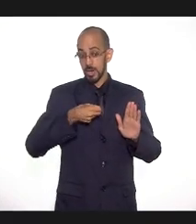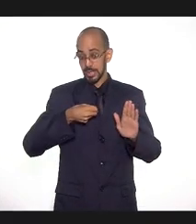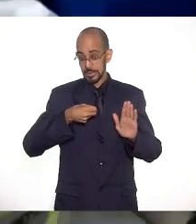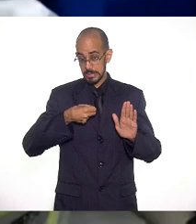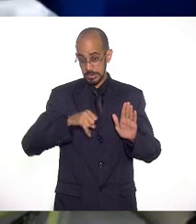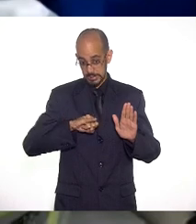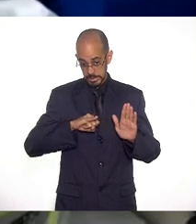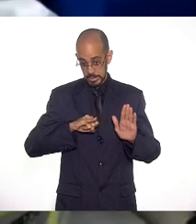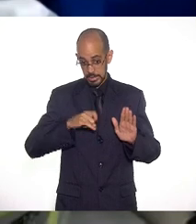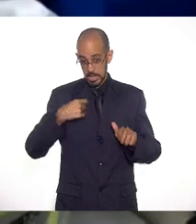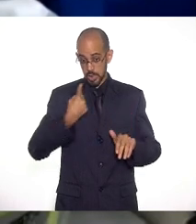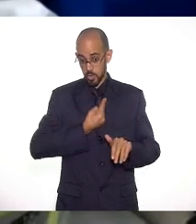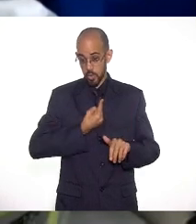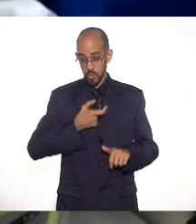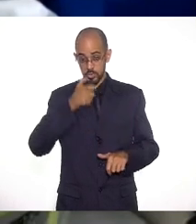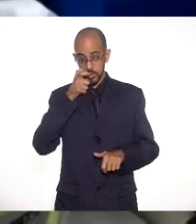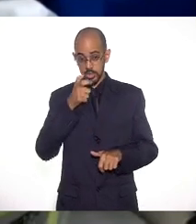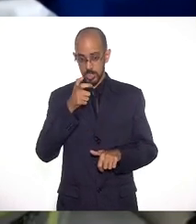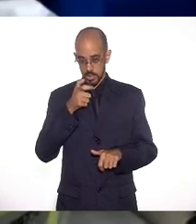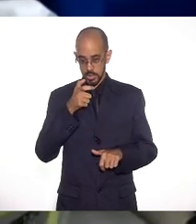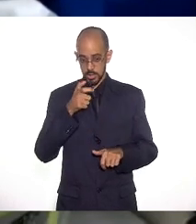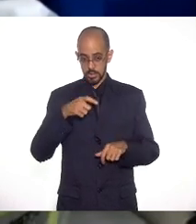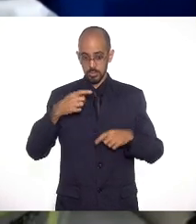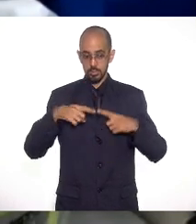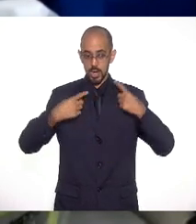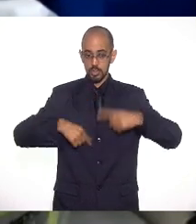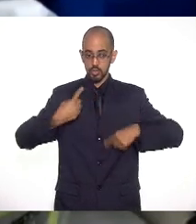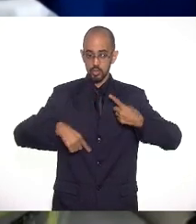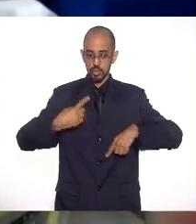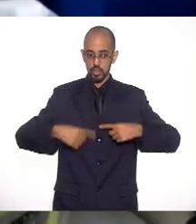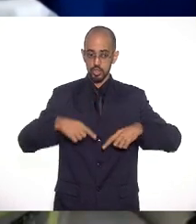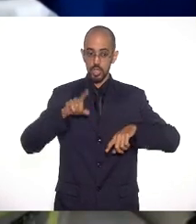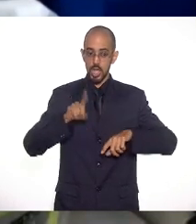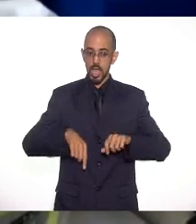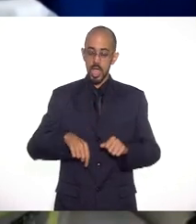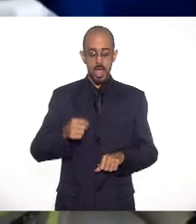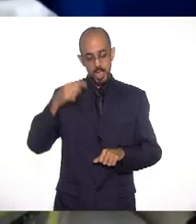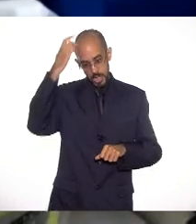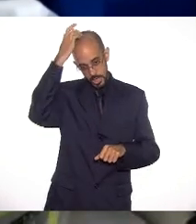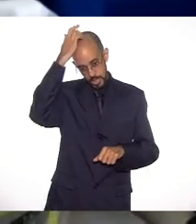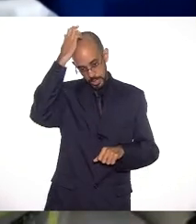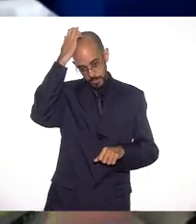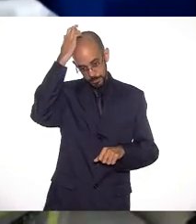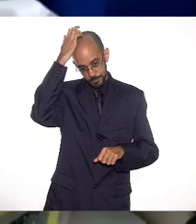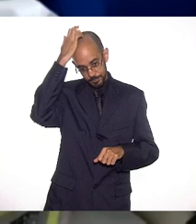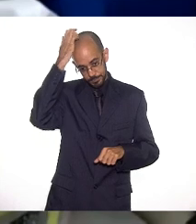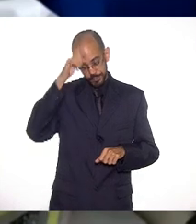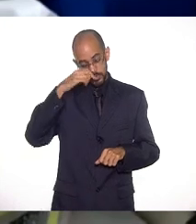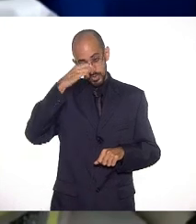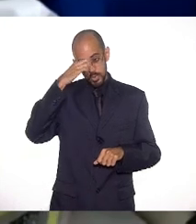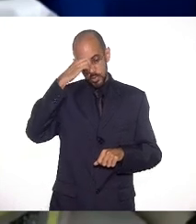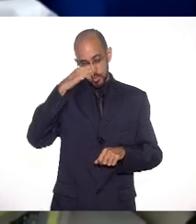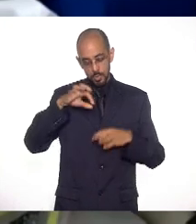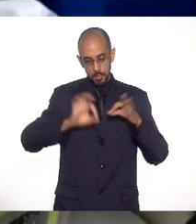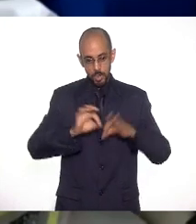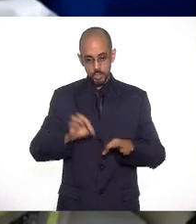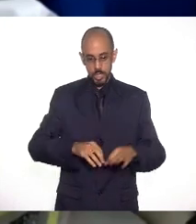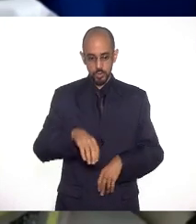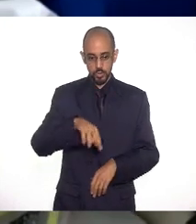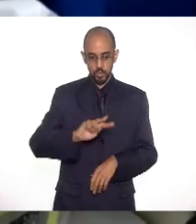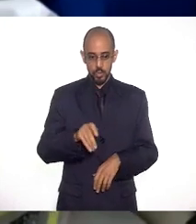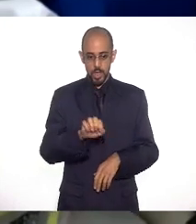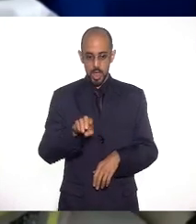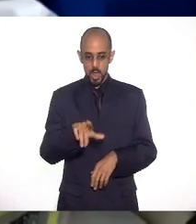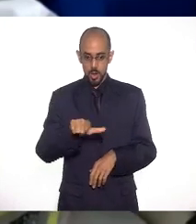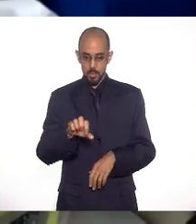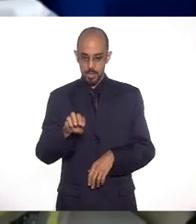se a nossa intenção, ao discutir esse tema, levando em conta o projeto do Elbert, levando em conta o projeto do Márcio Gualberto, se